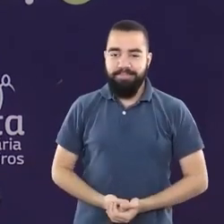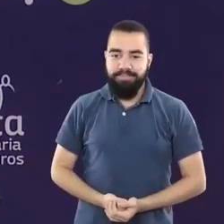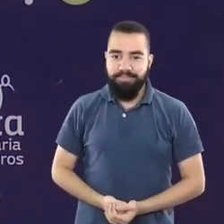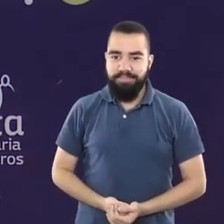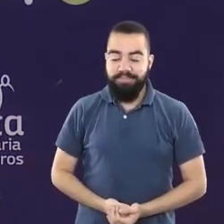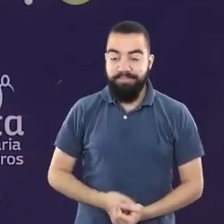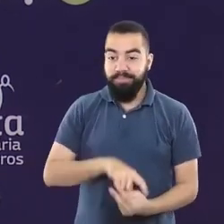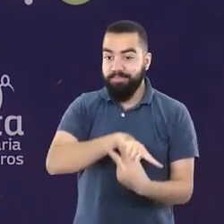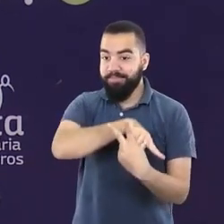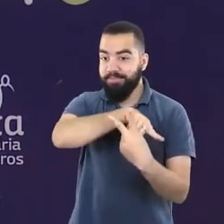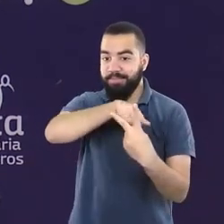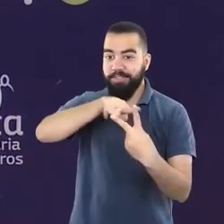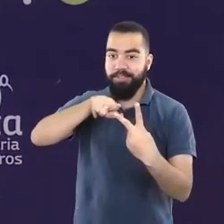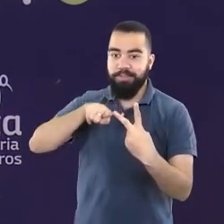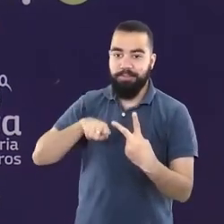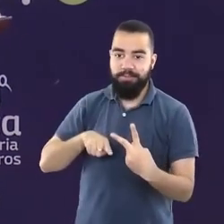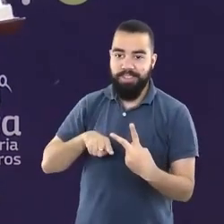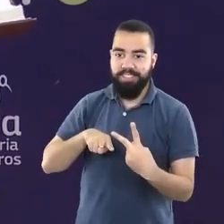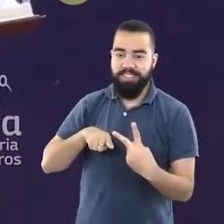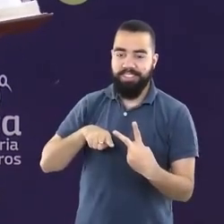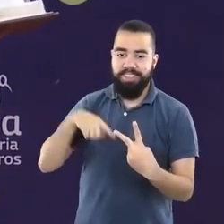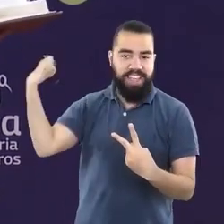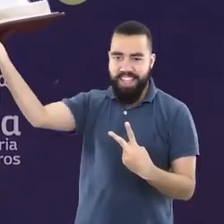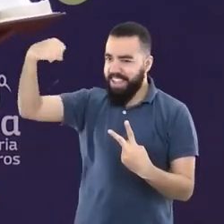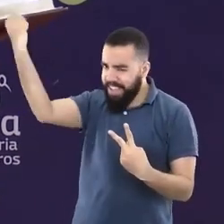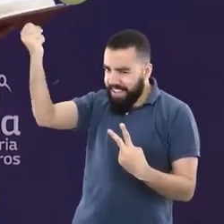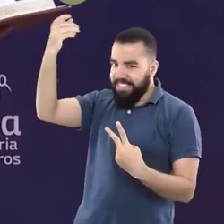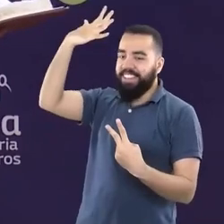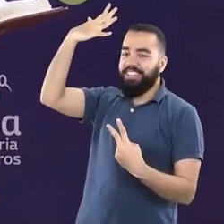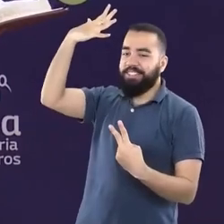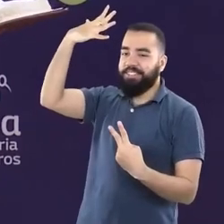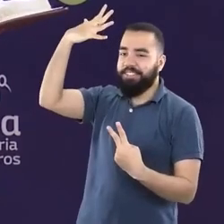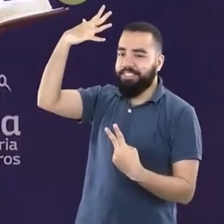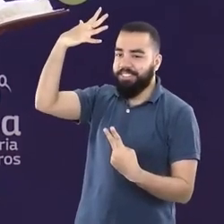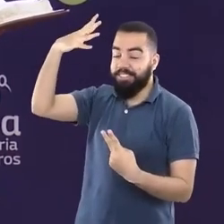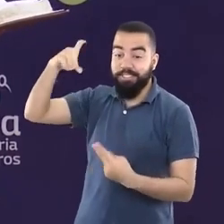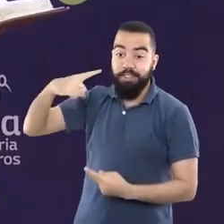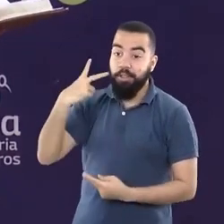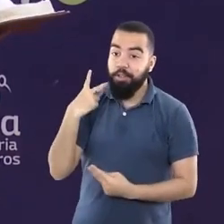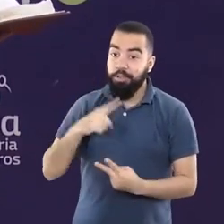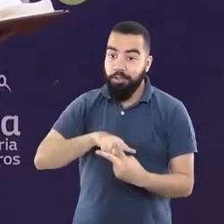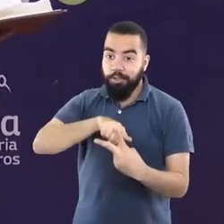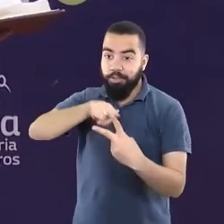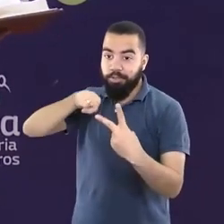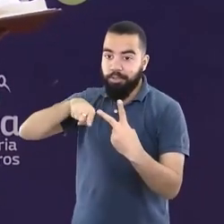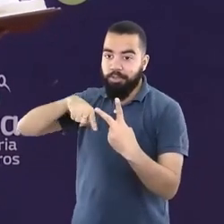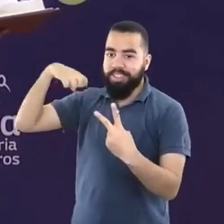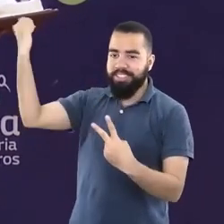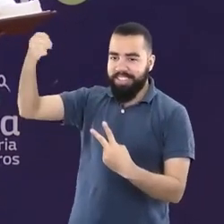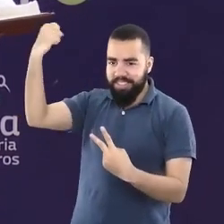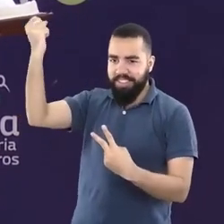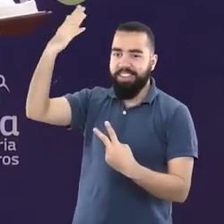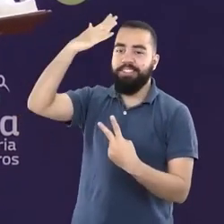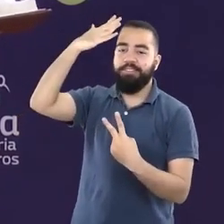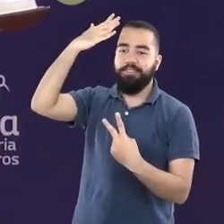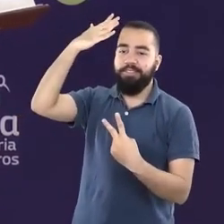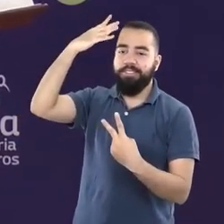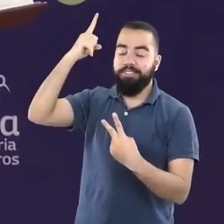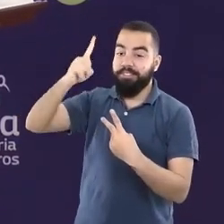Aliás, essas são as duas maiores revelações da existência. Ninguém pode viver de